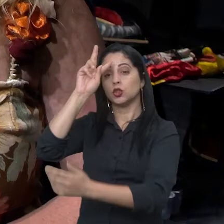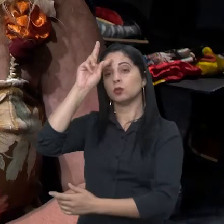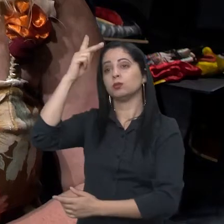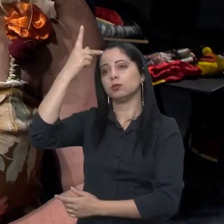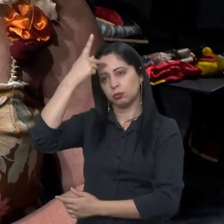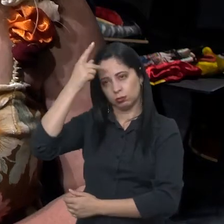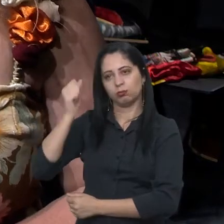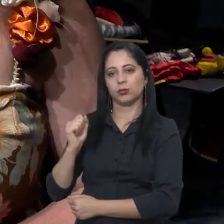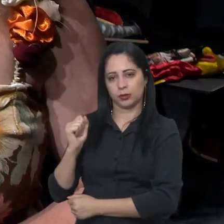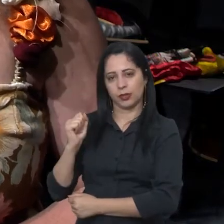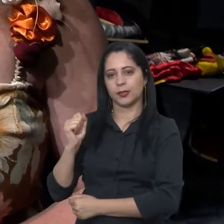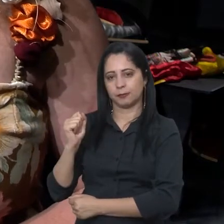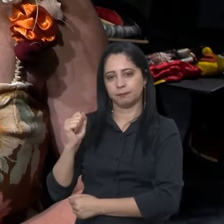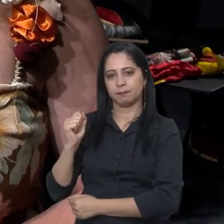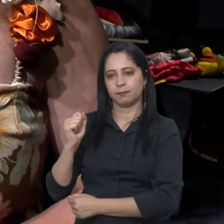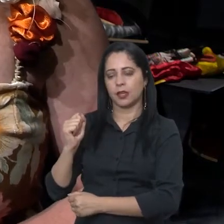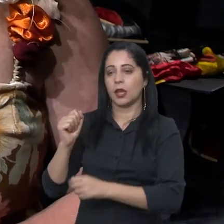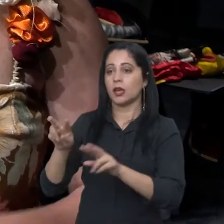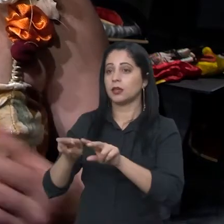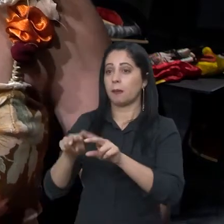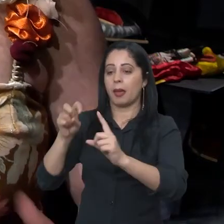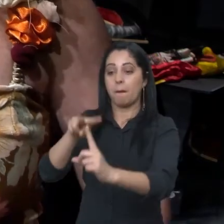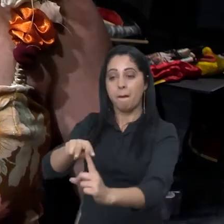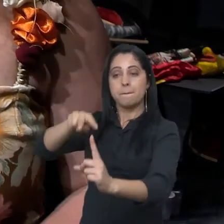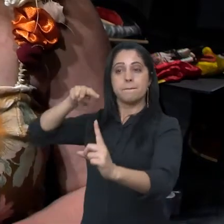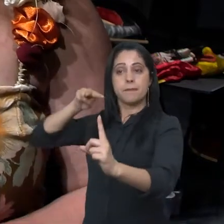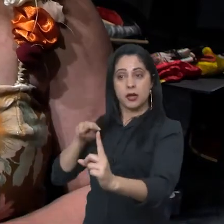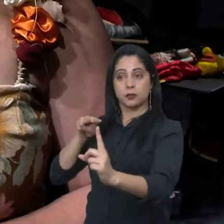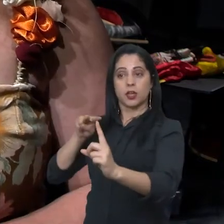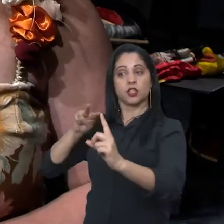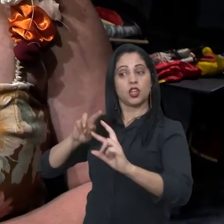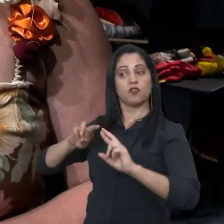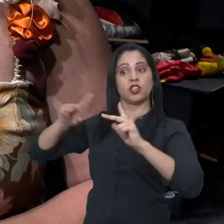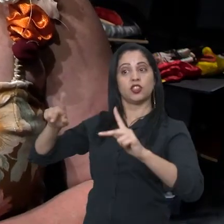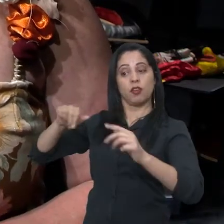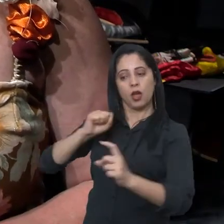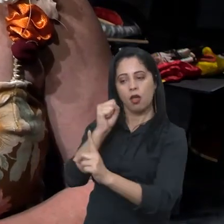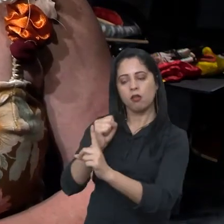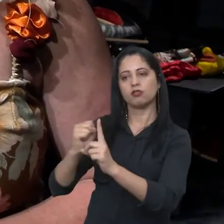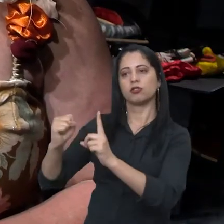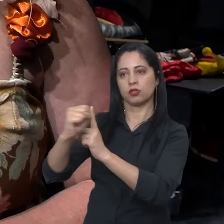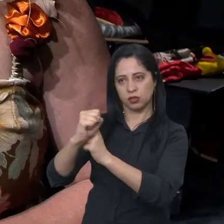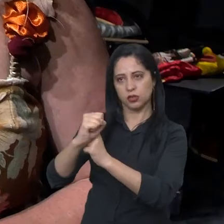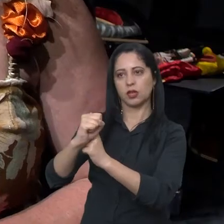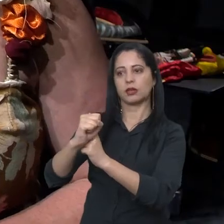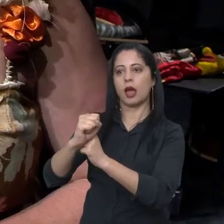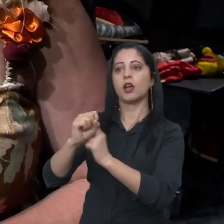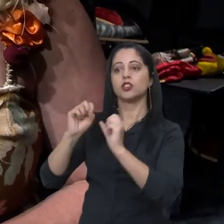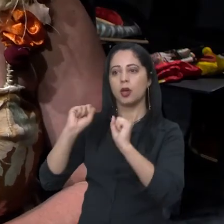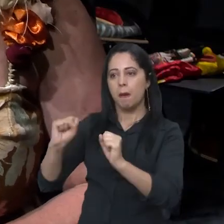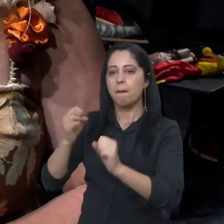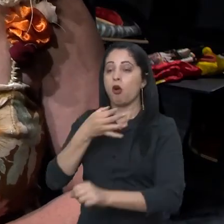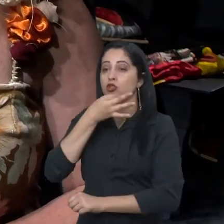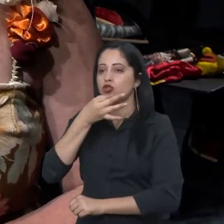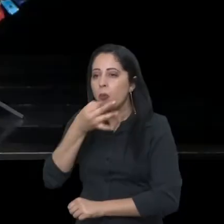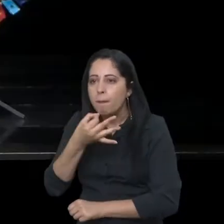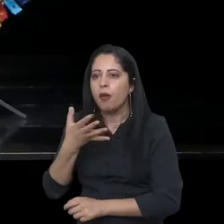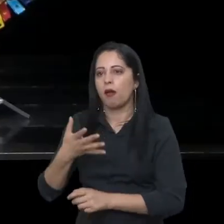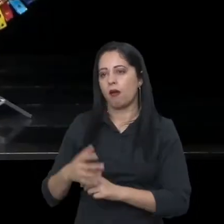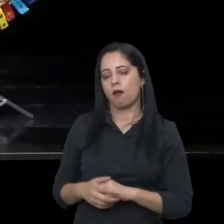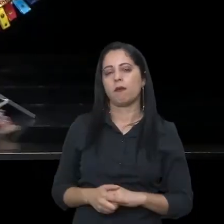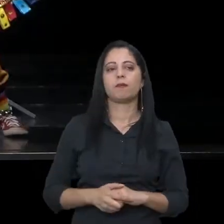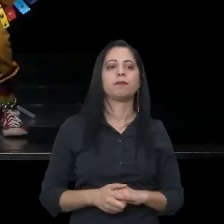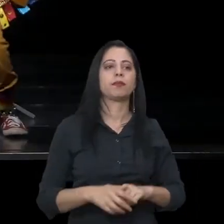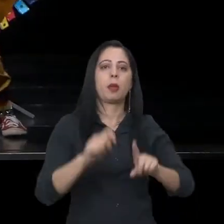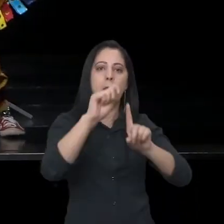diferente e que veja, tenha um olhar diferente para os acontecimentos, né, na sociedade, que seja mais crítico. E